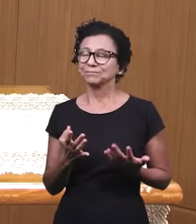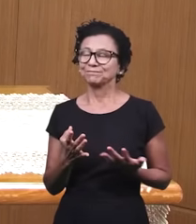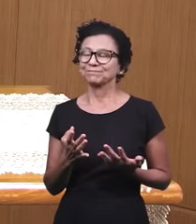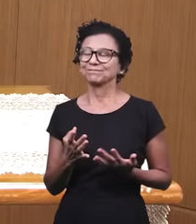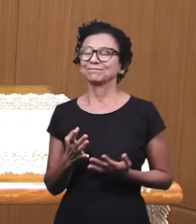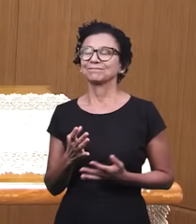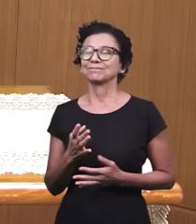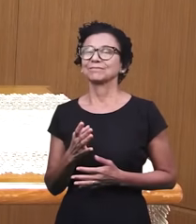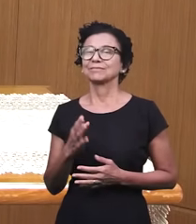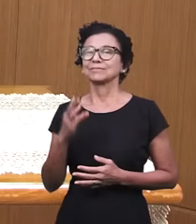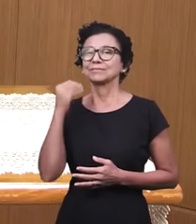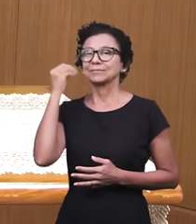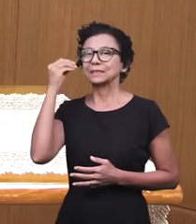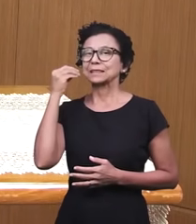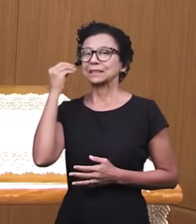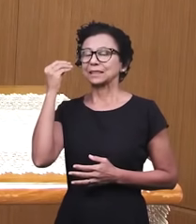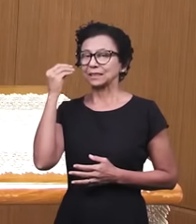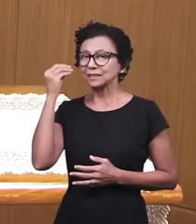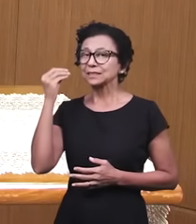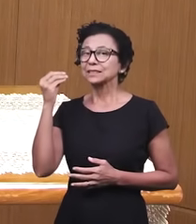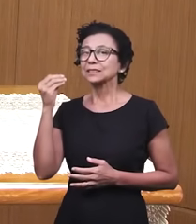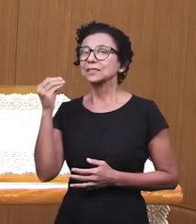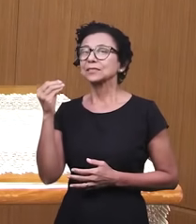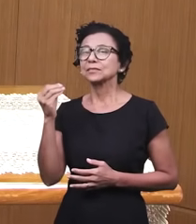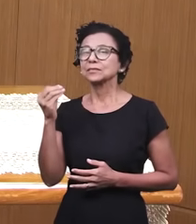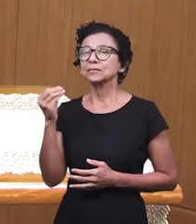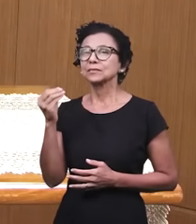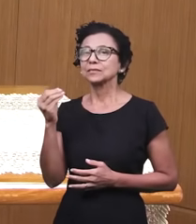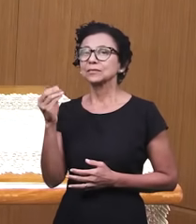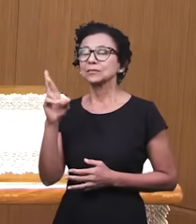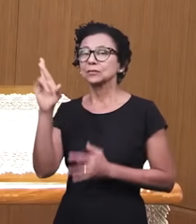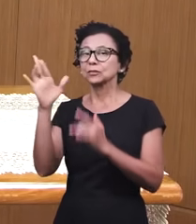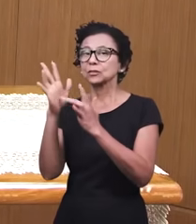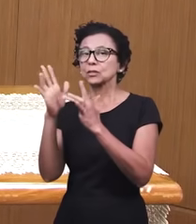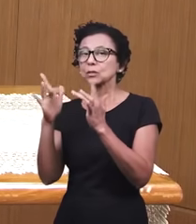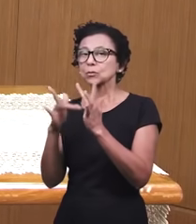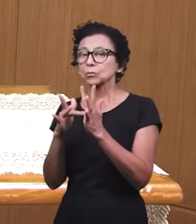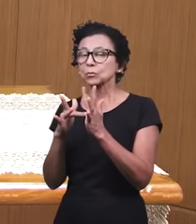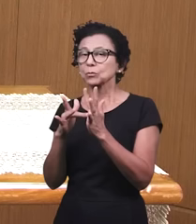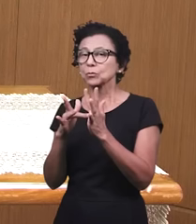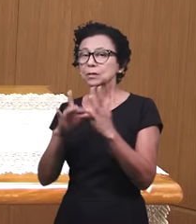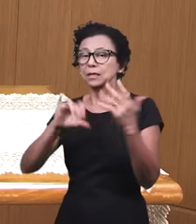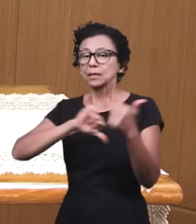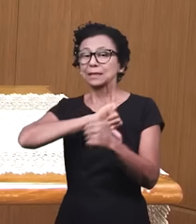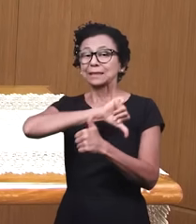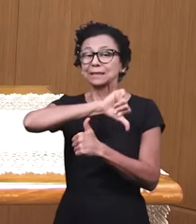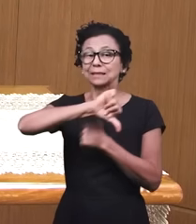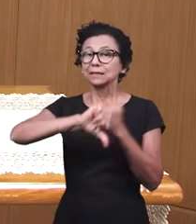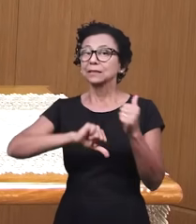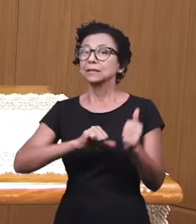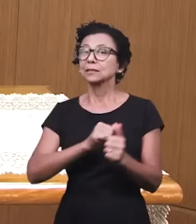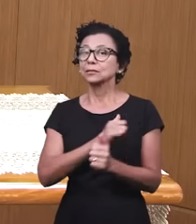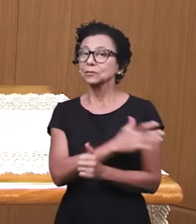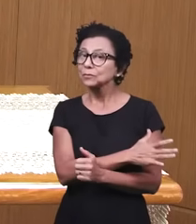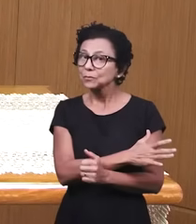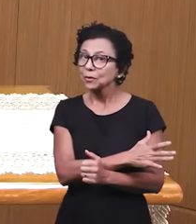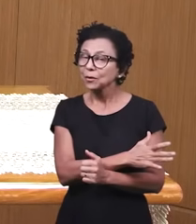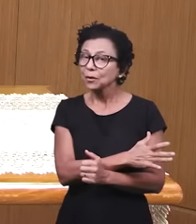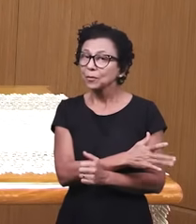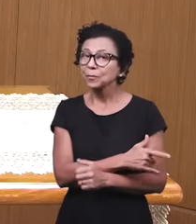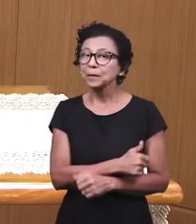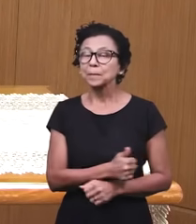com Jesus é uma transformação de vida. Ela não é uma religião. Ela